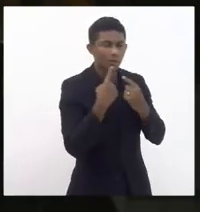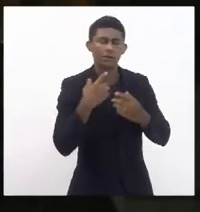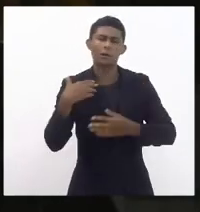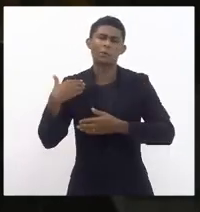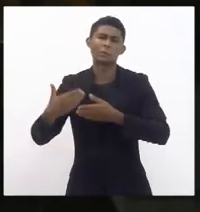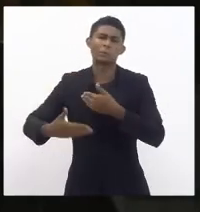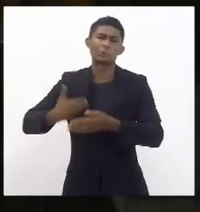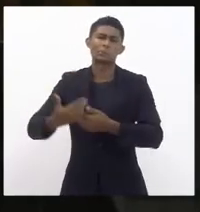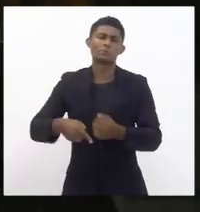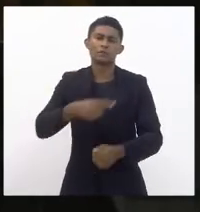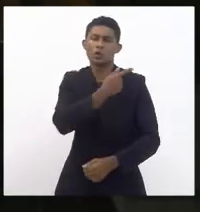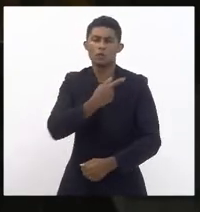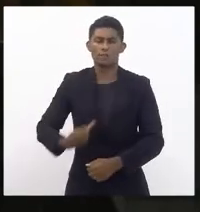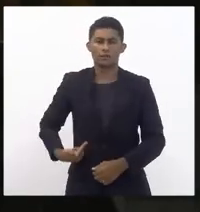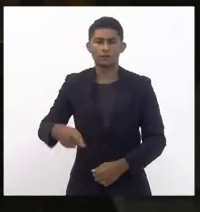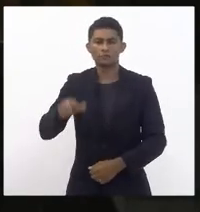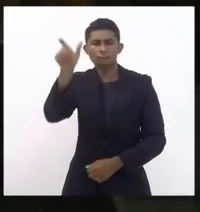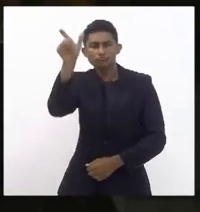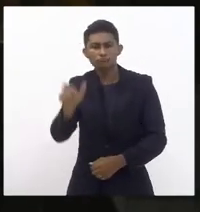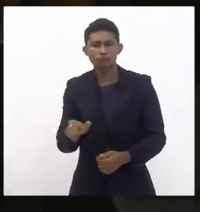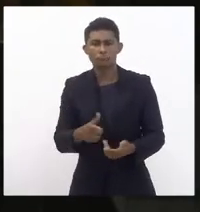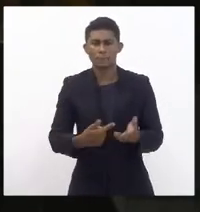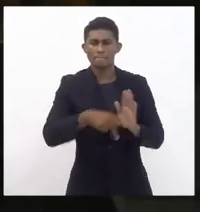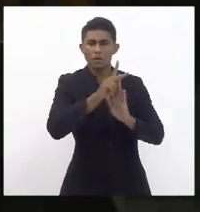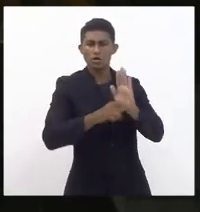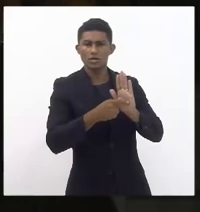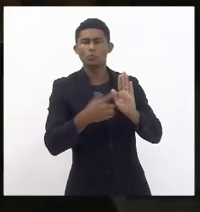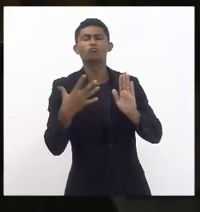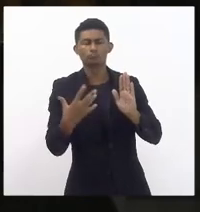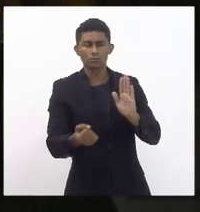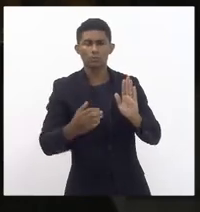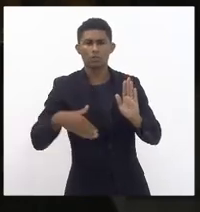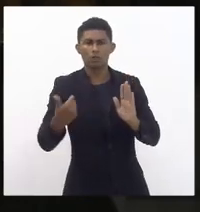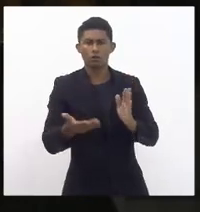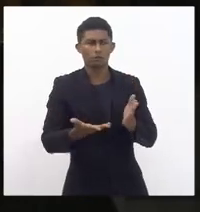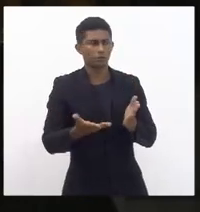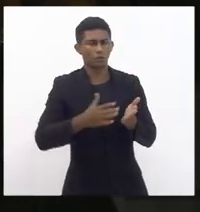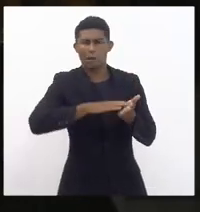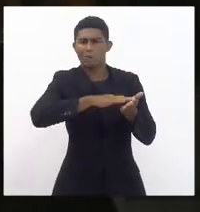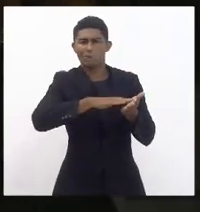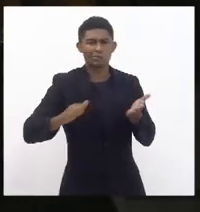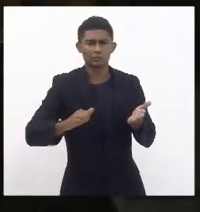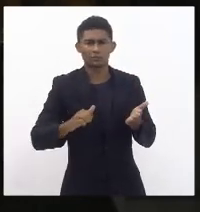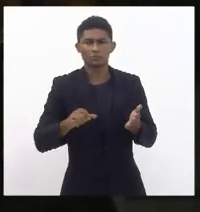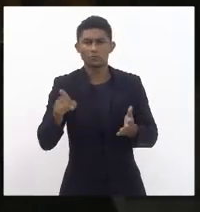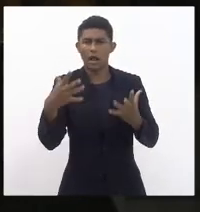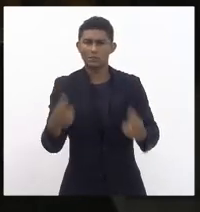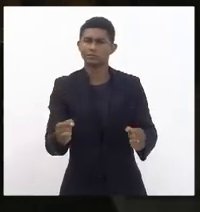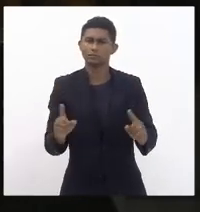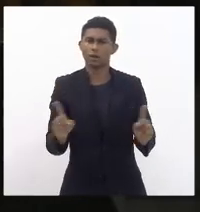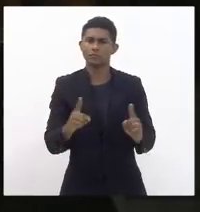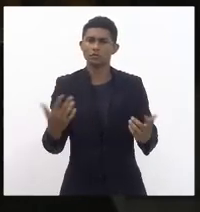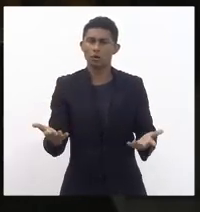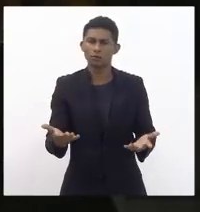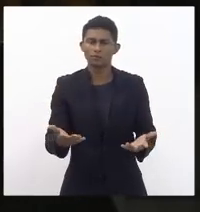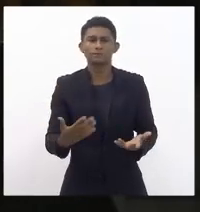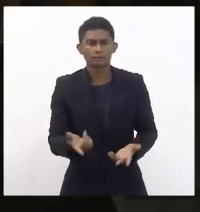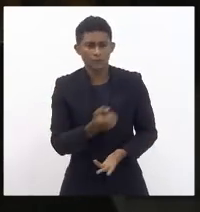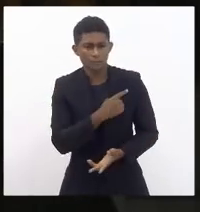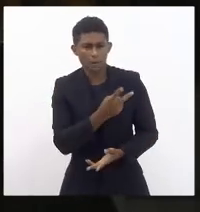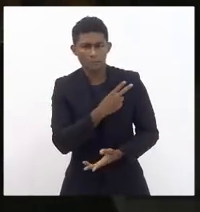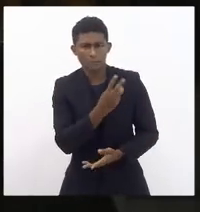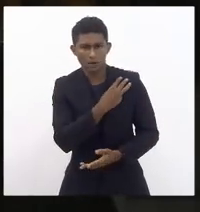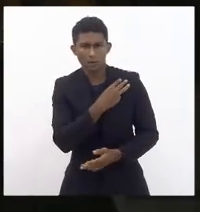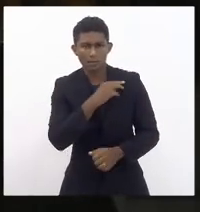governador sancionar o projeto de Vetor projeto ele vetou ver com que a implementação da reforma do ensino médio